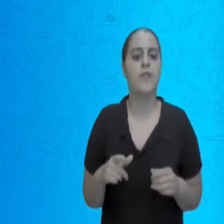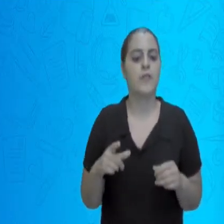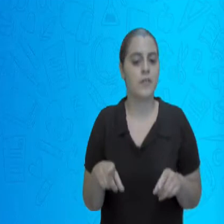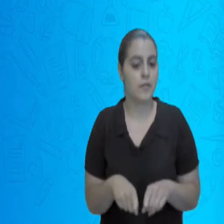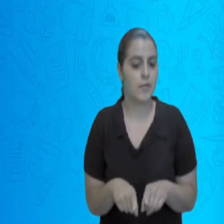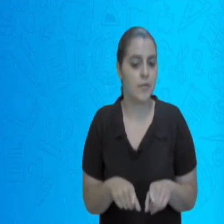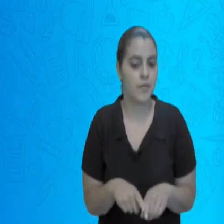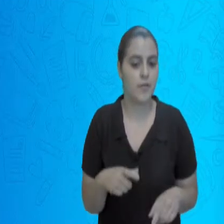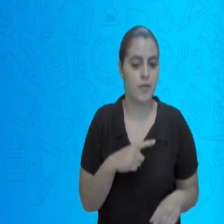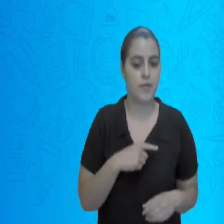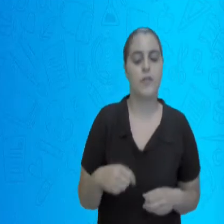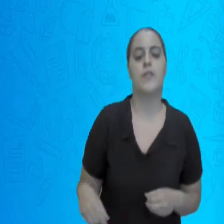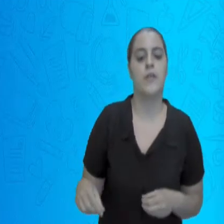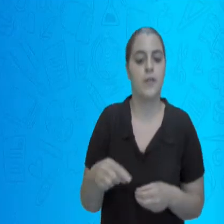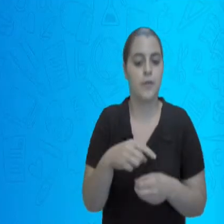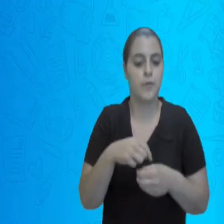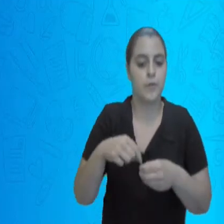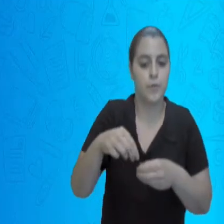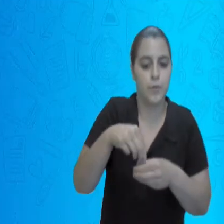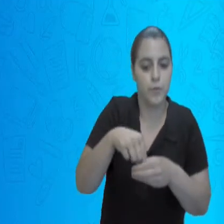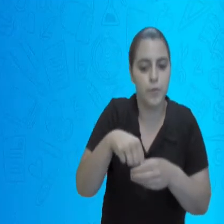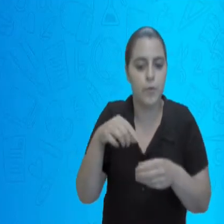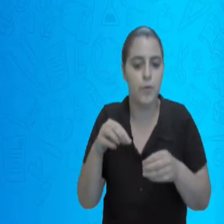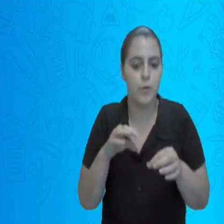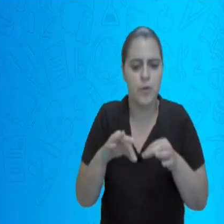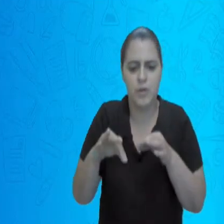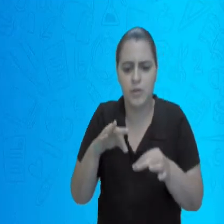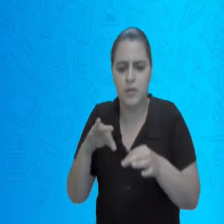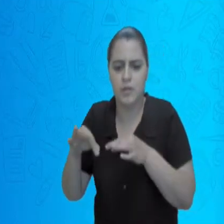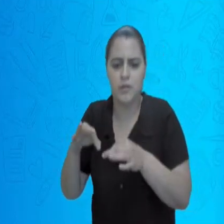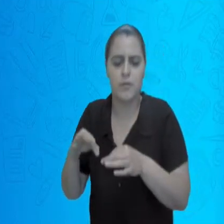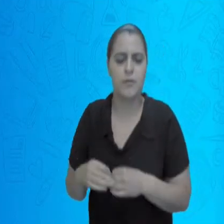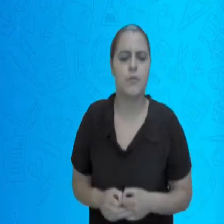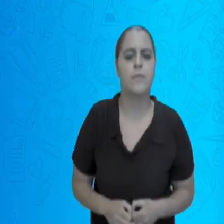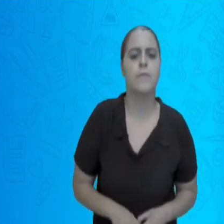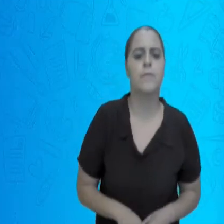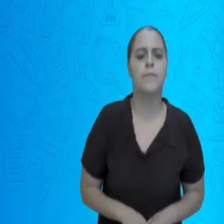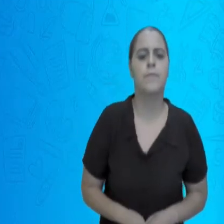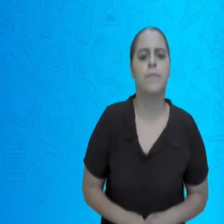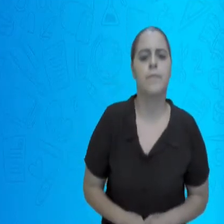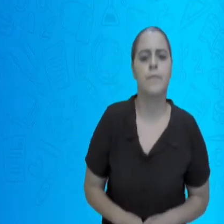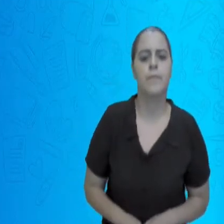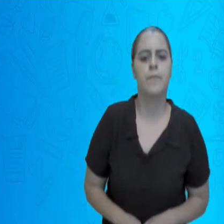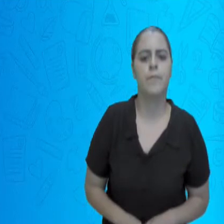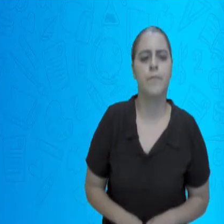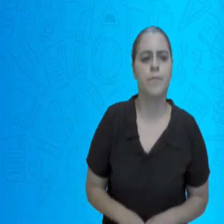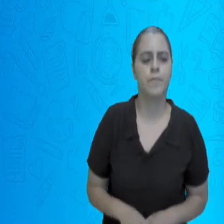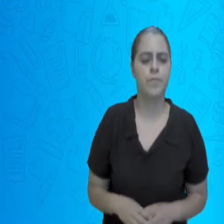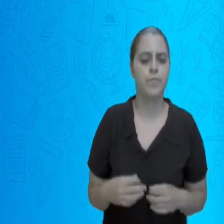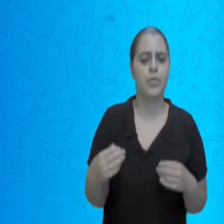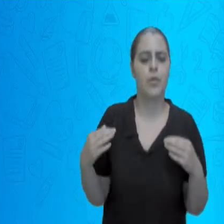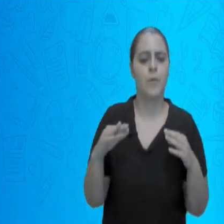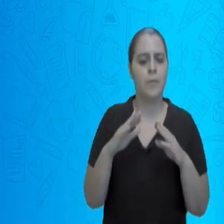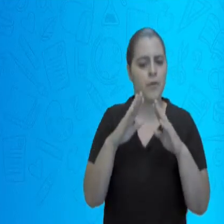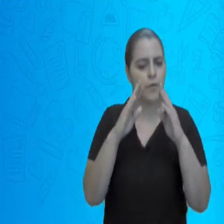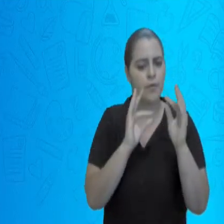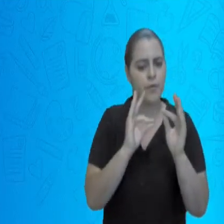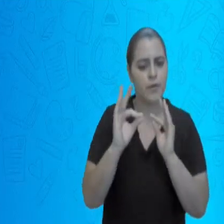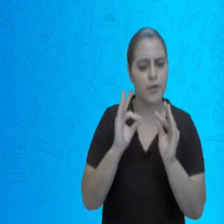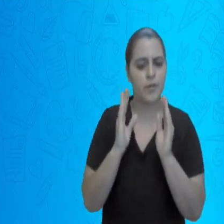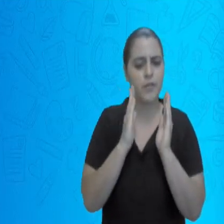ter um núcleo bem organizadinho, né? Com uma parte bem